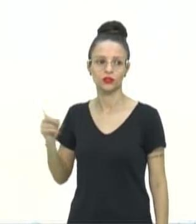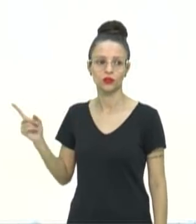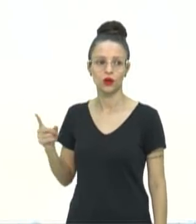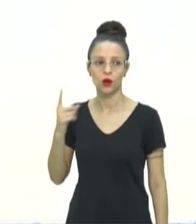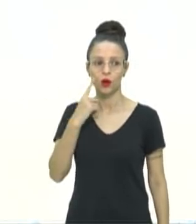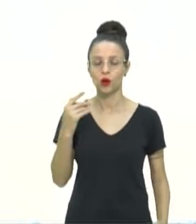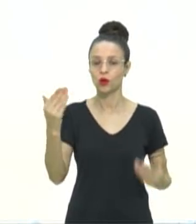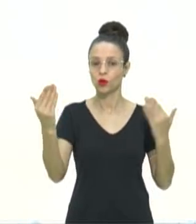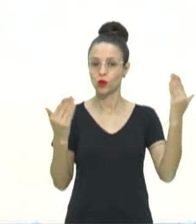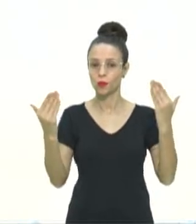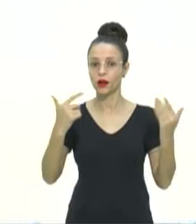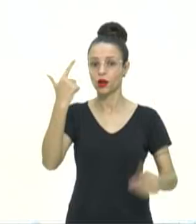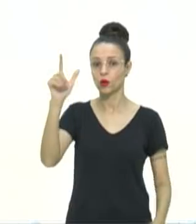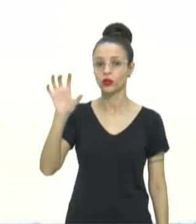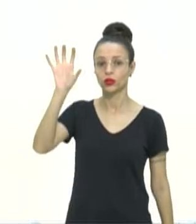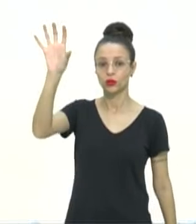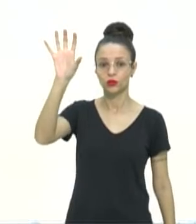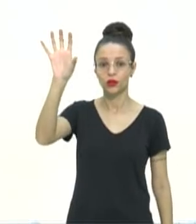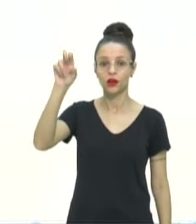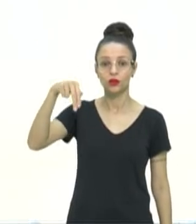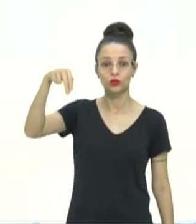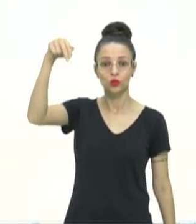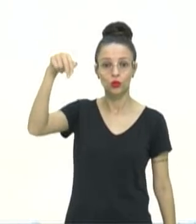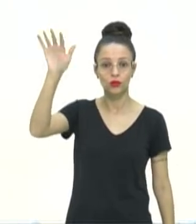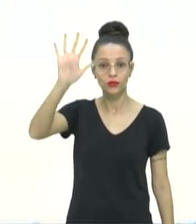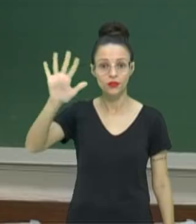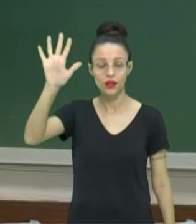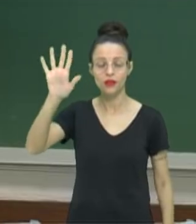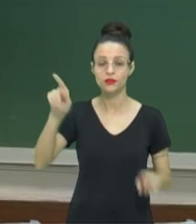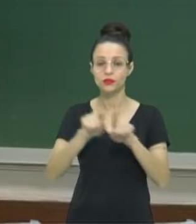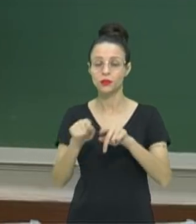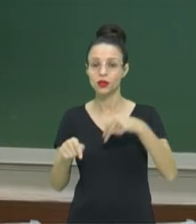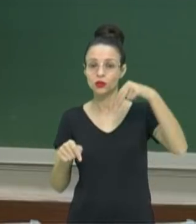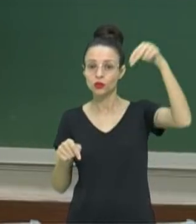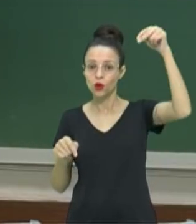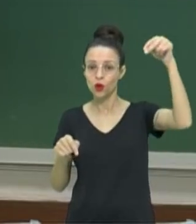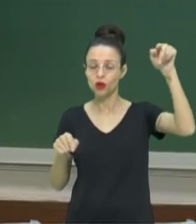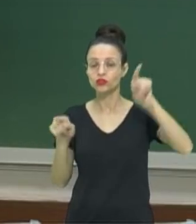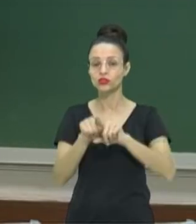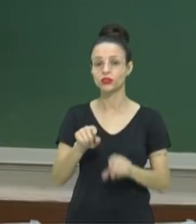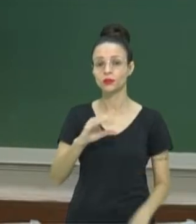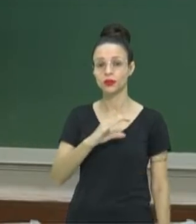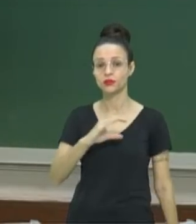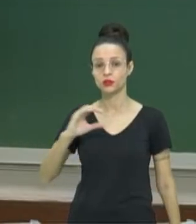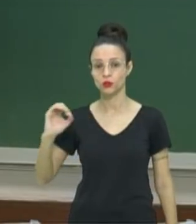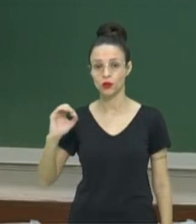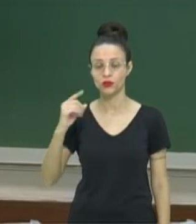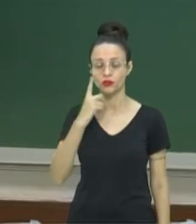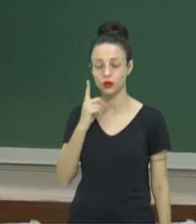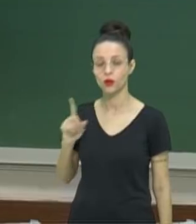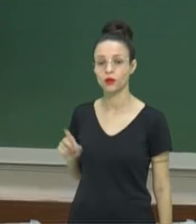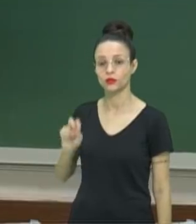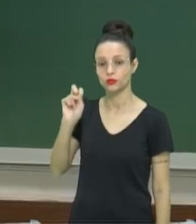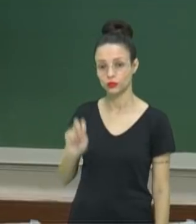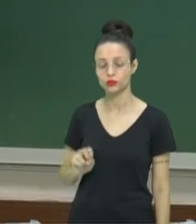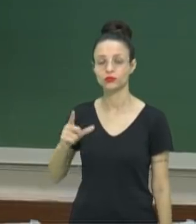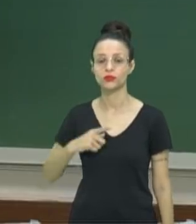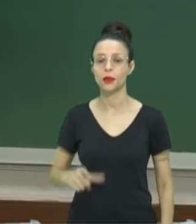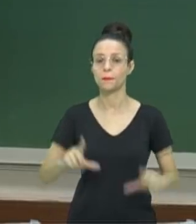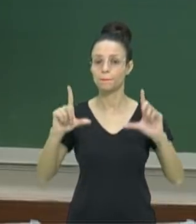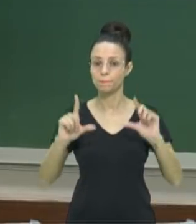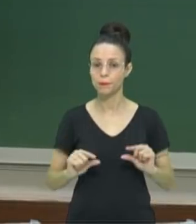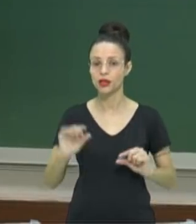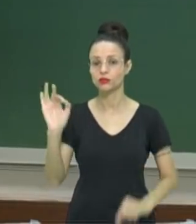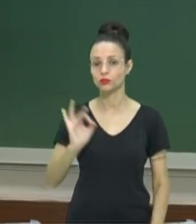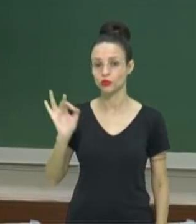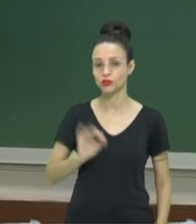Vejam lá comparado com outras regiões, como o Nordeste, o Norte, o Centro-Oeste. Então, o Sul ali tem as menores taxas de